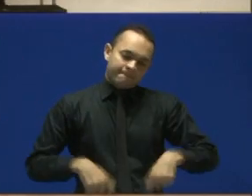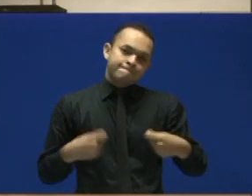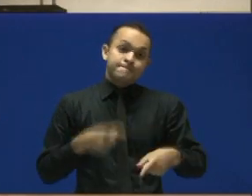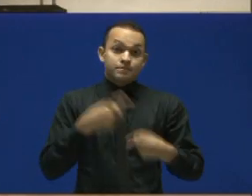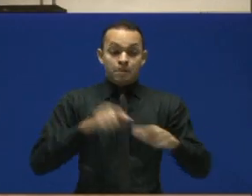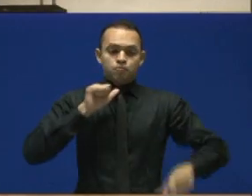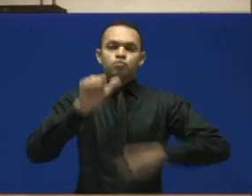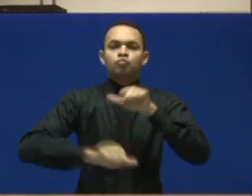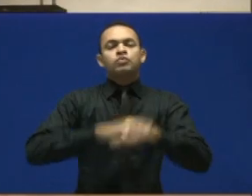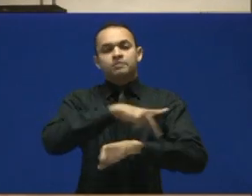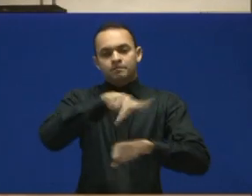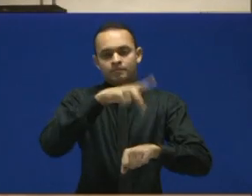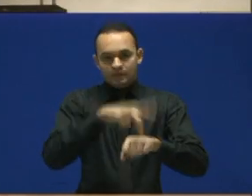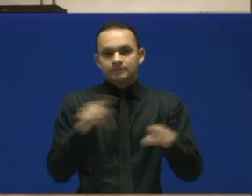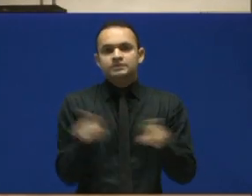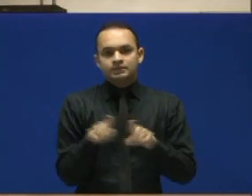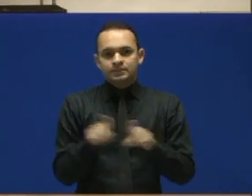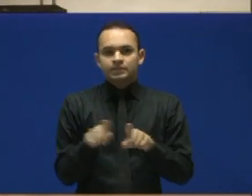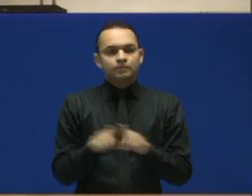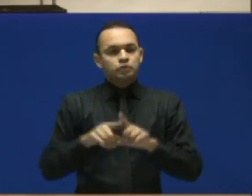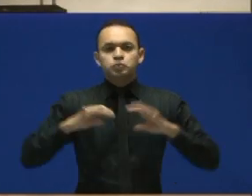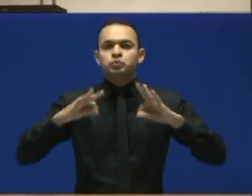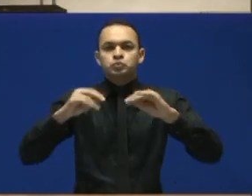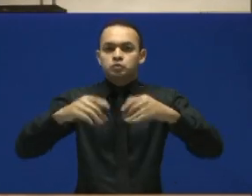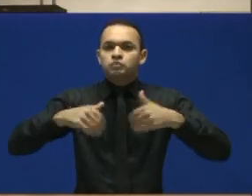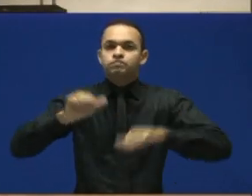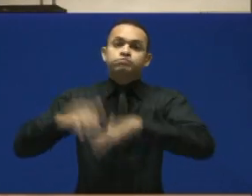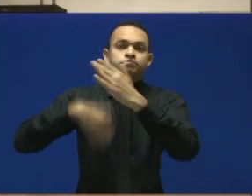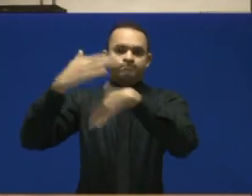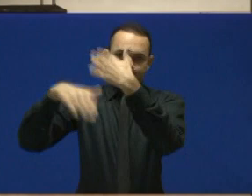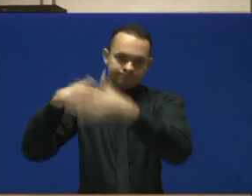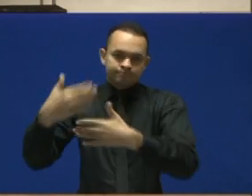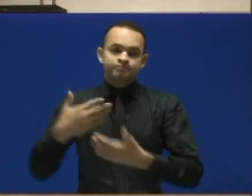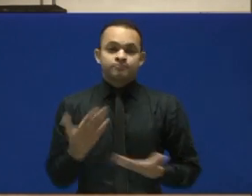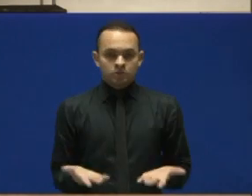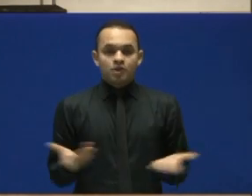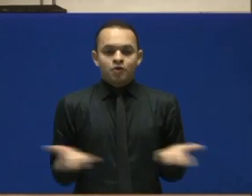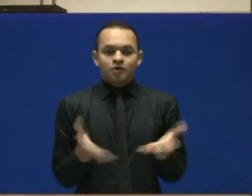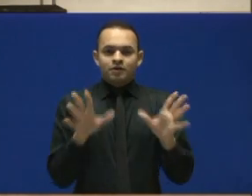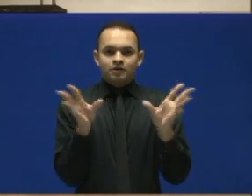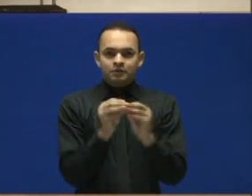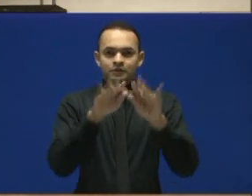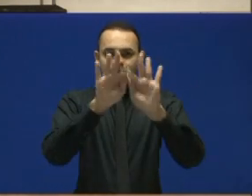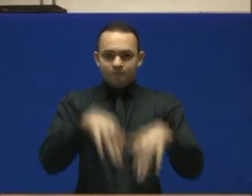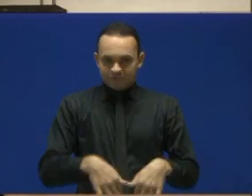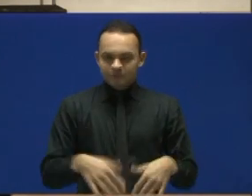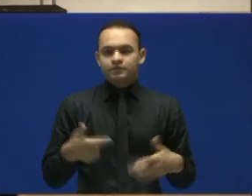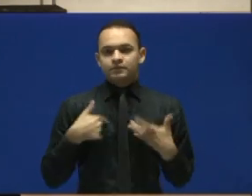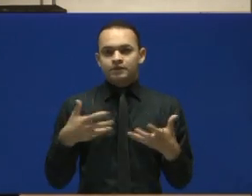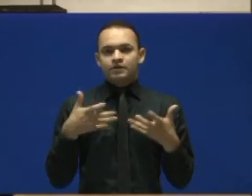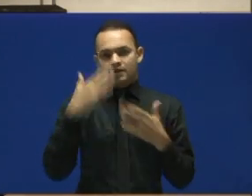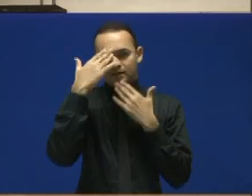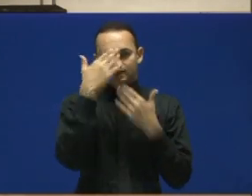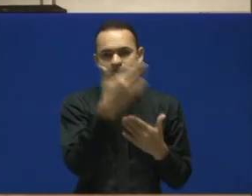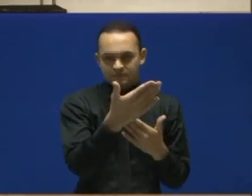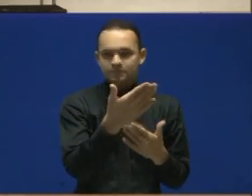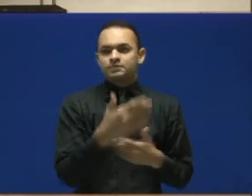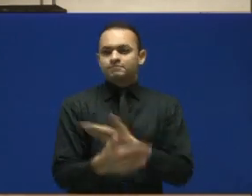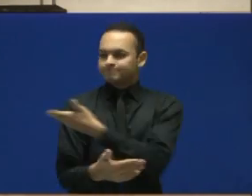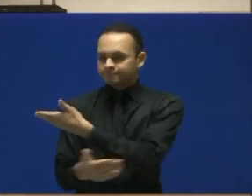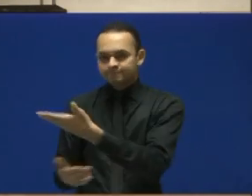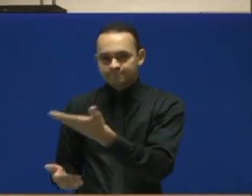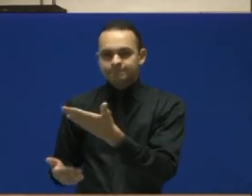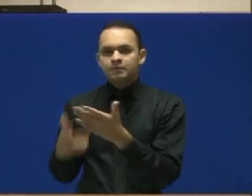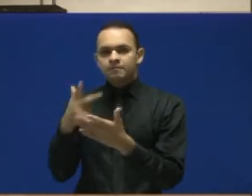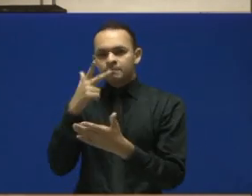e na construção de uma grande nação então eu quero pôr fim agradecer a vocês que